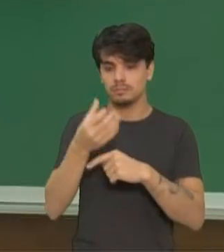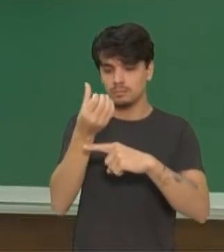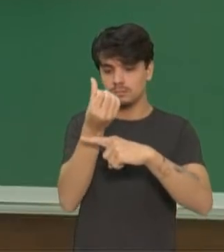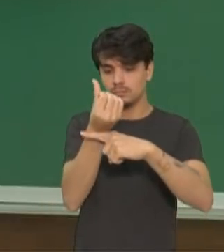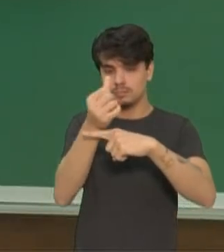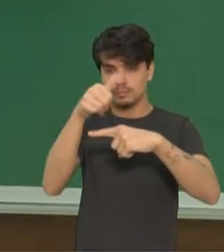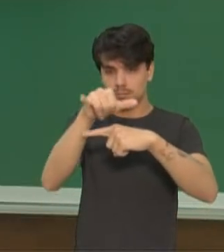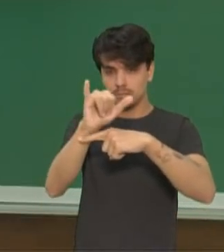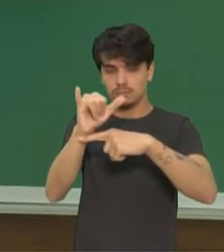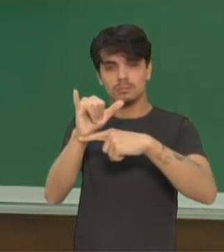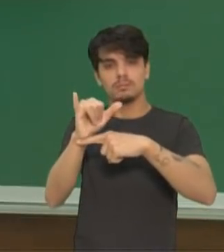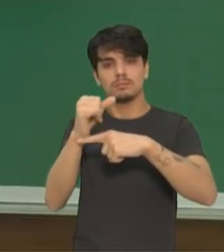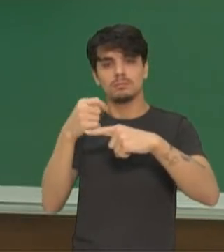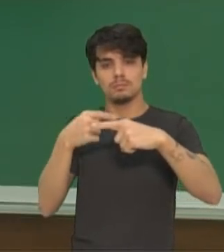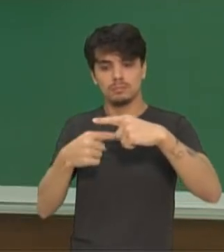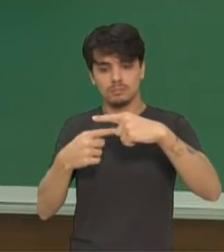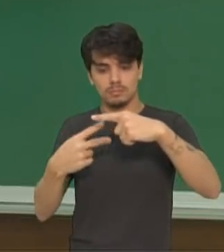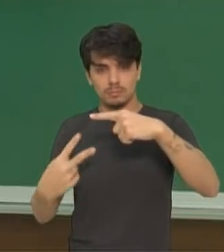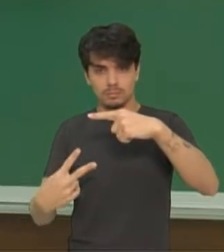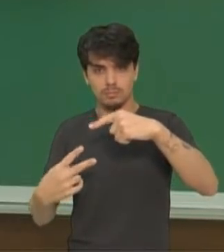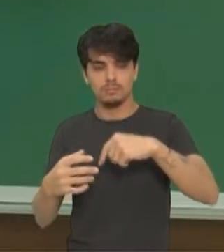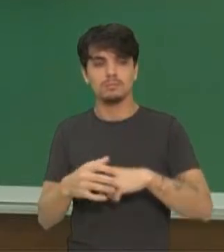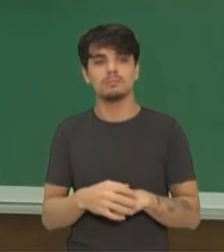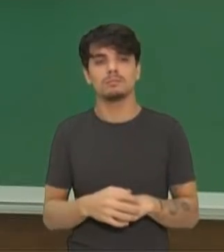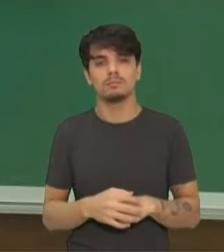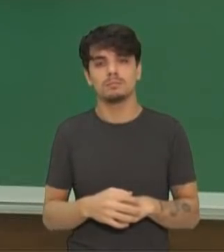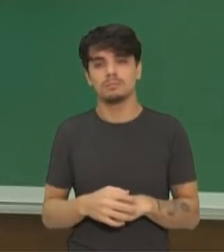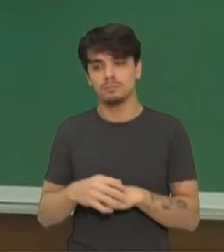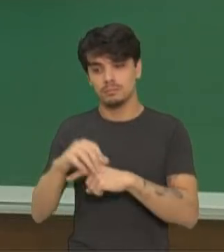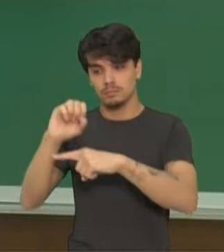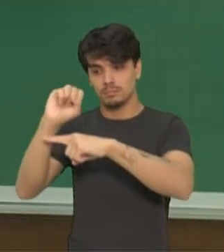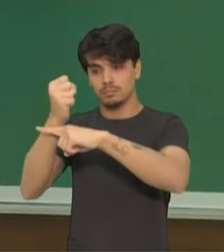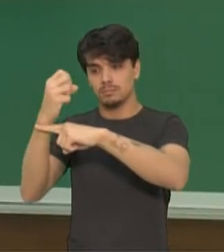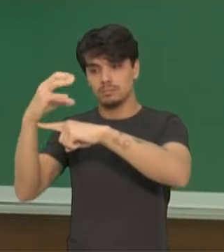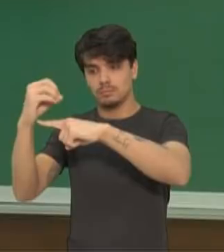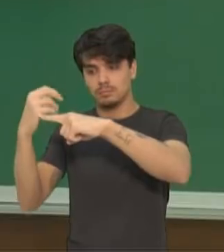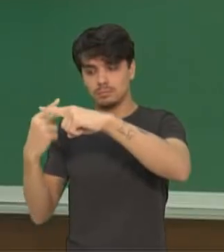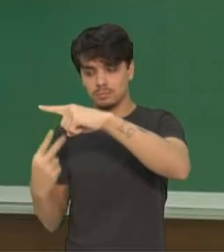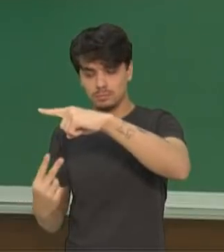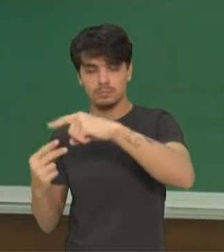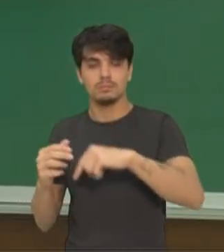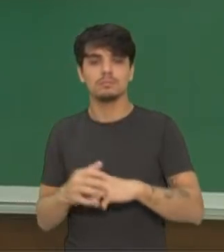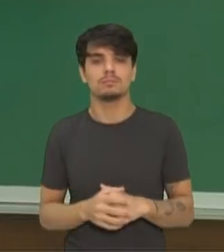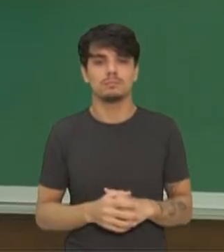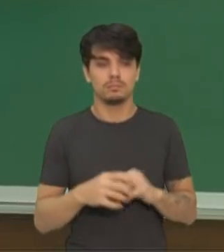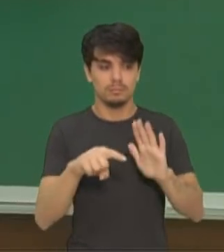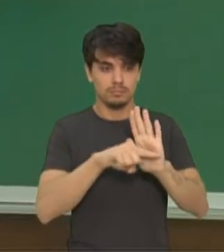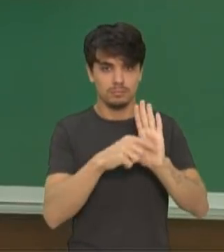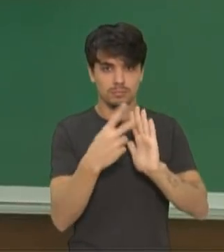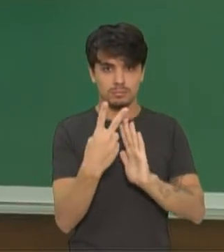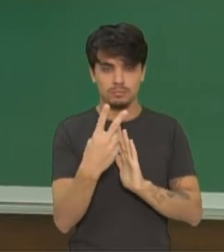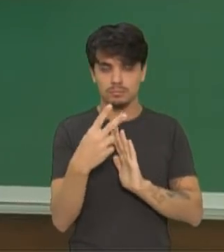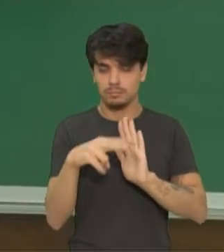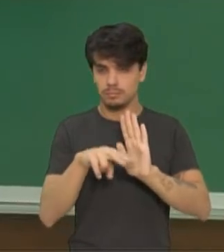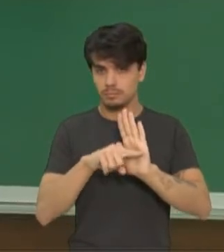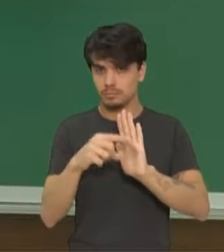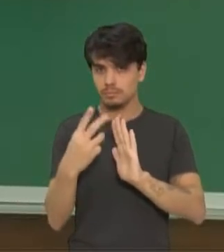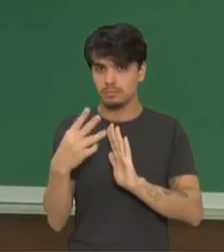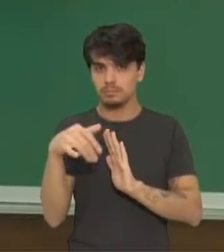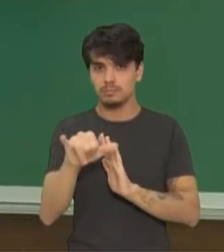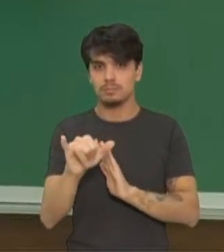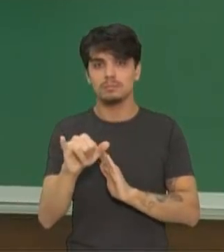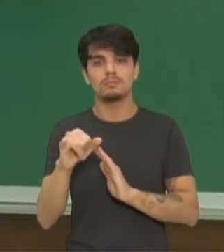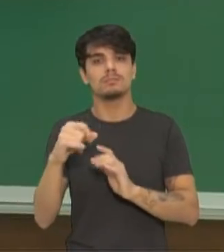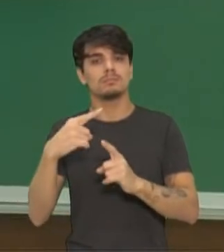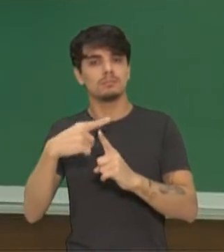2 e 80 sobre 2, que vai dar menos 3y mais